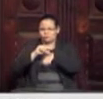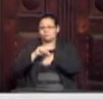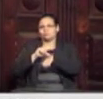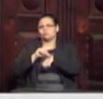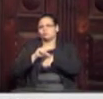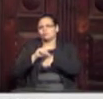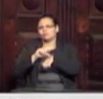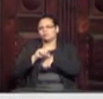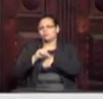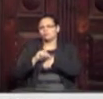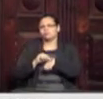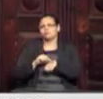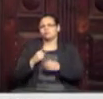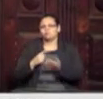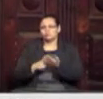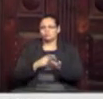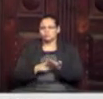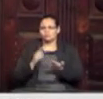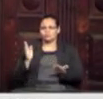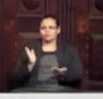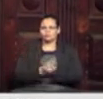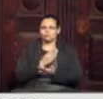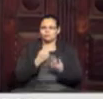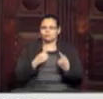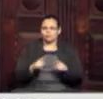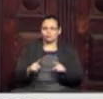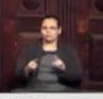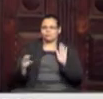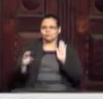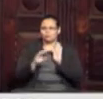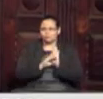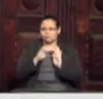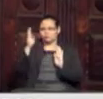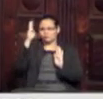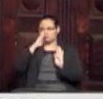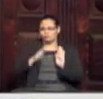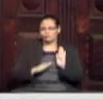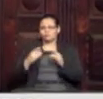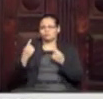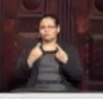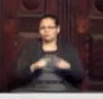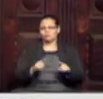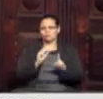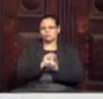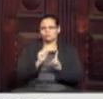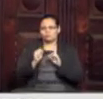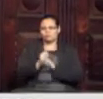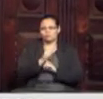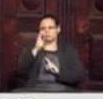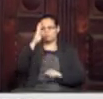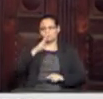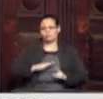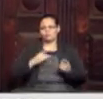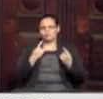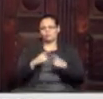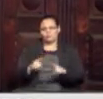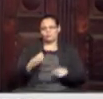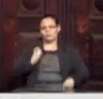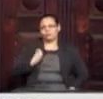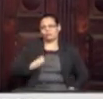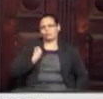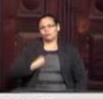um golpe contra a constituição brasileira contra a sociedade brasileira contra a